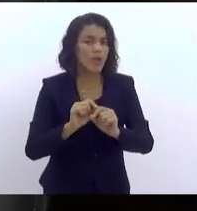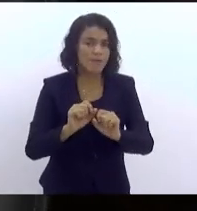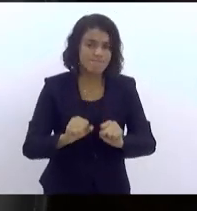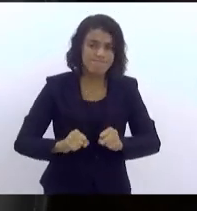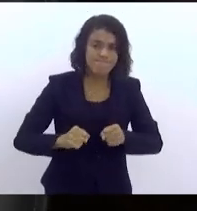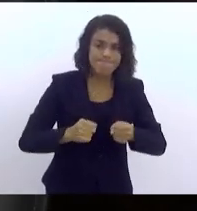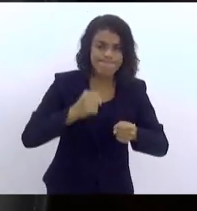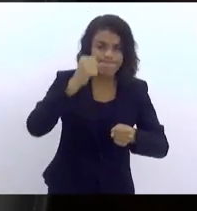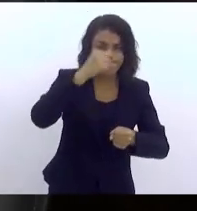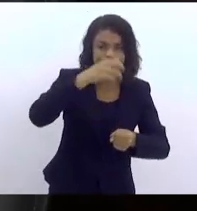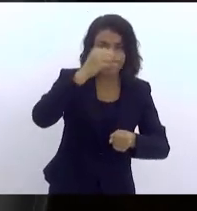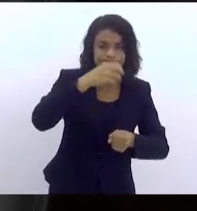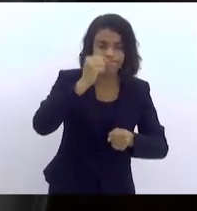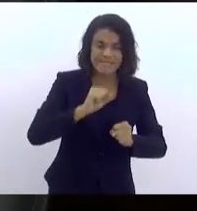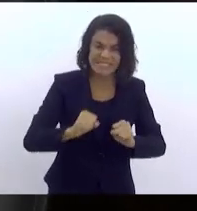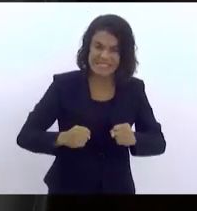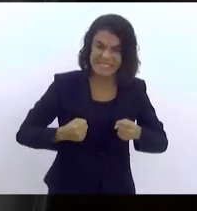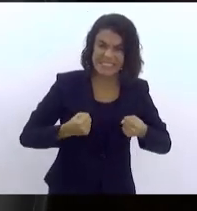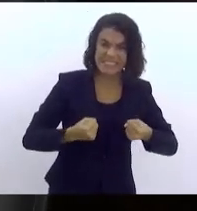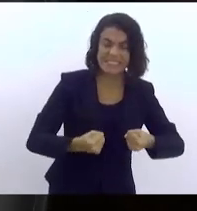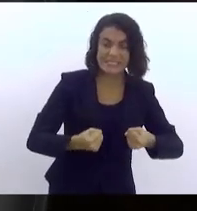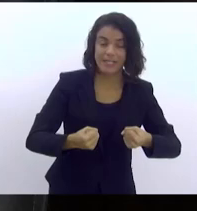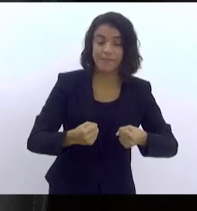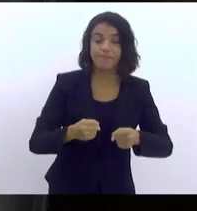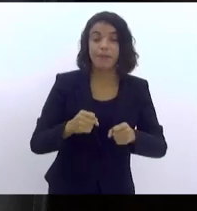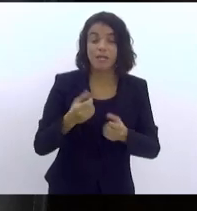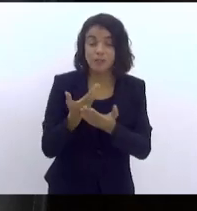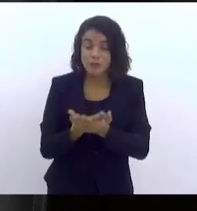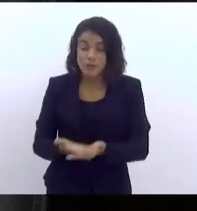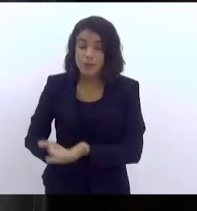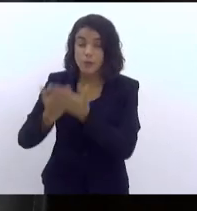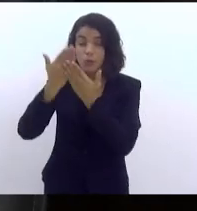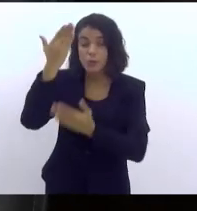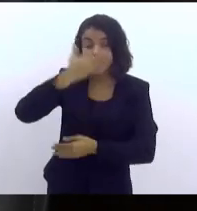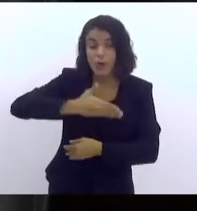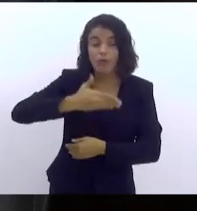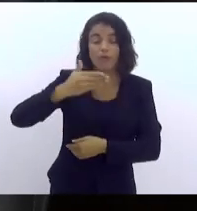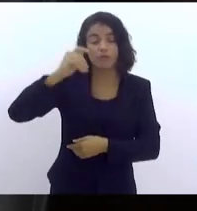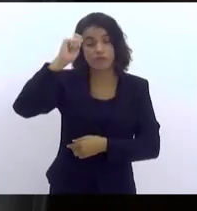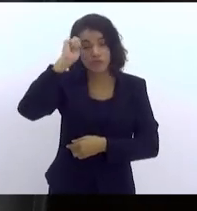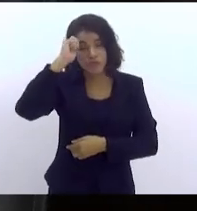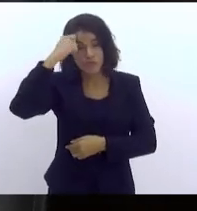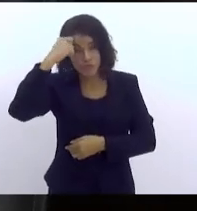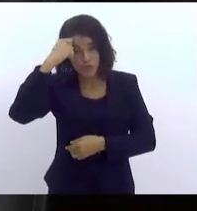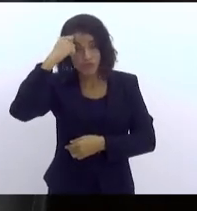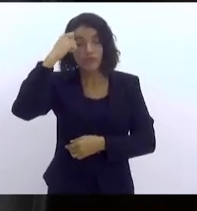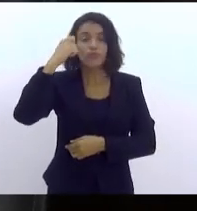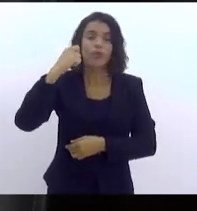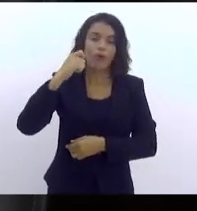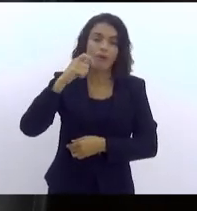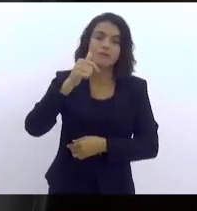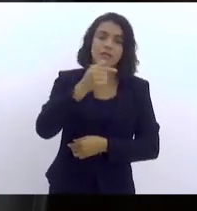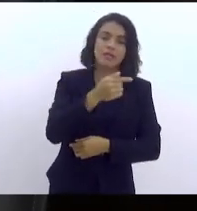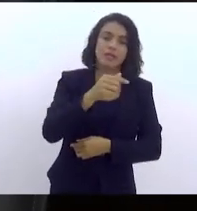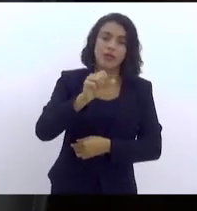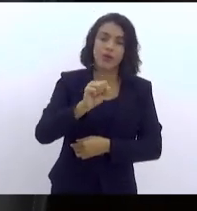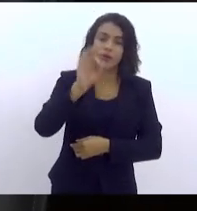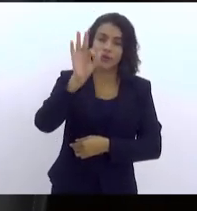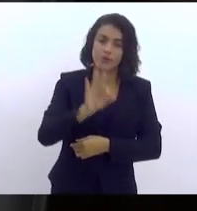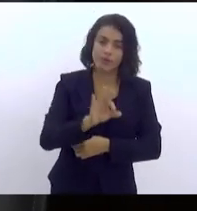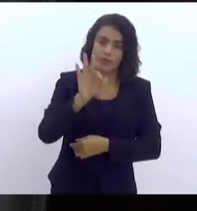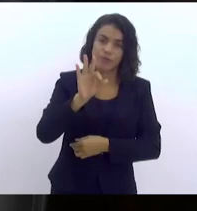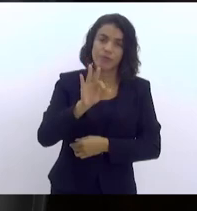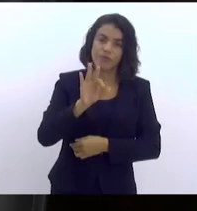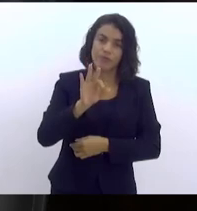abusivo segundo estudo as pessoas negras são 78,6%